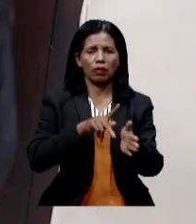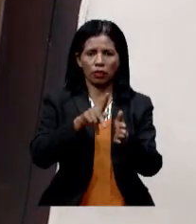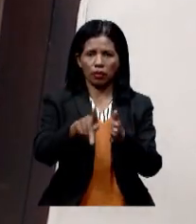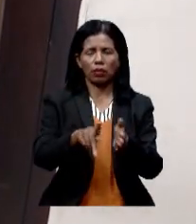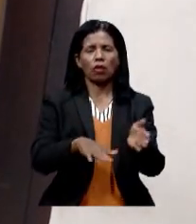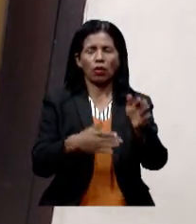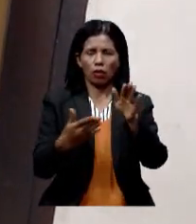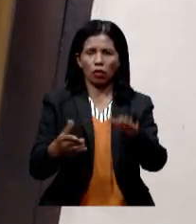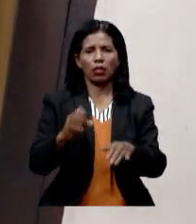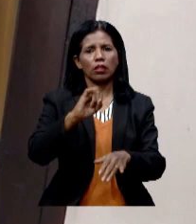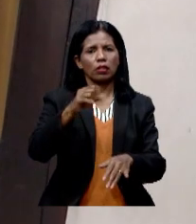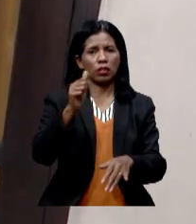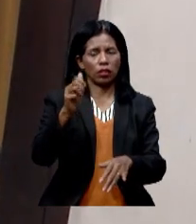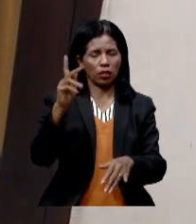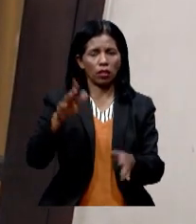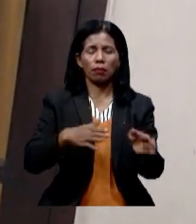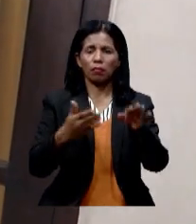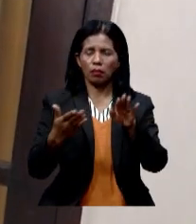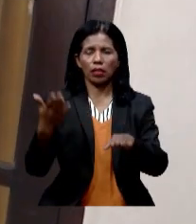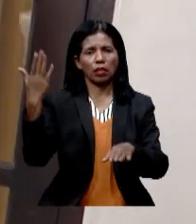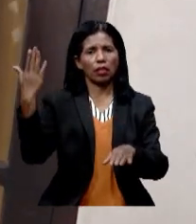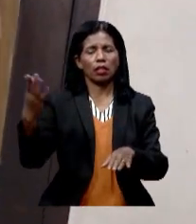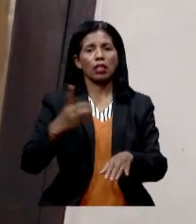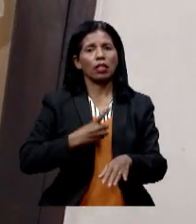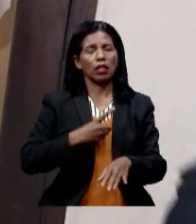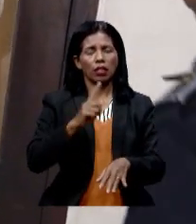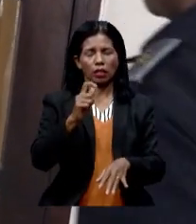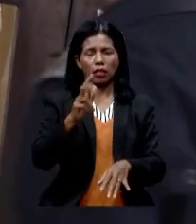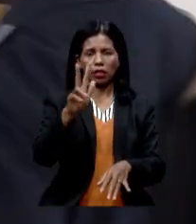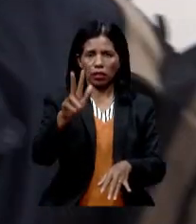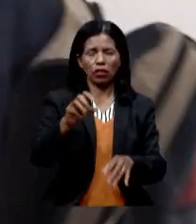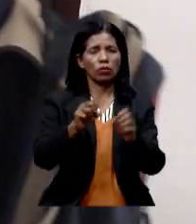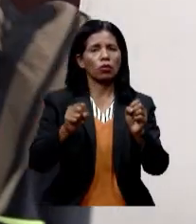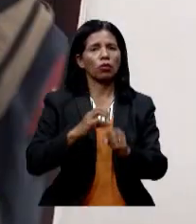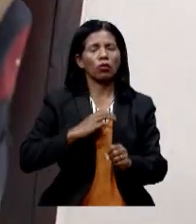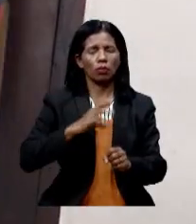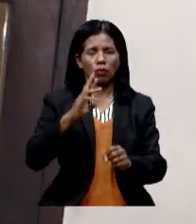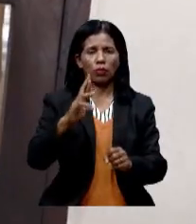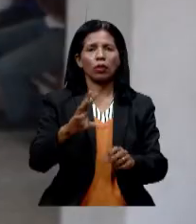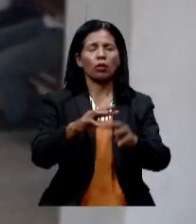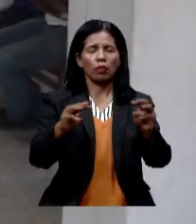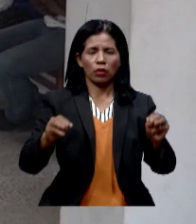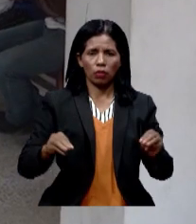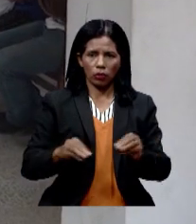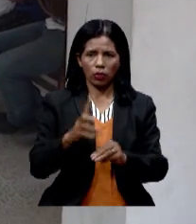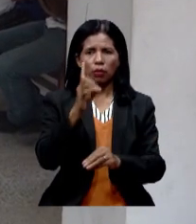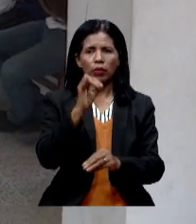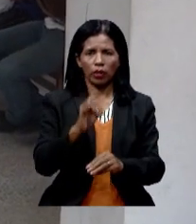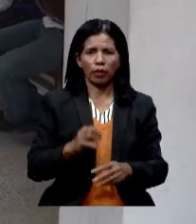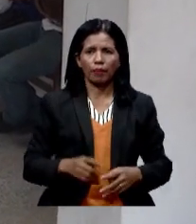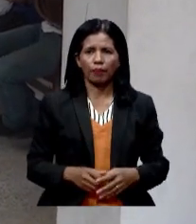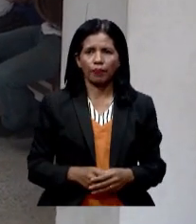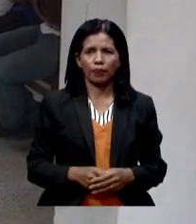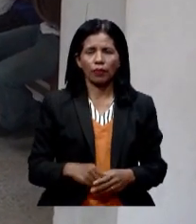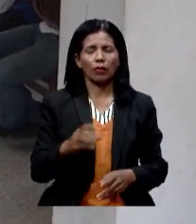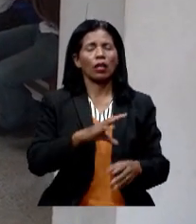Isaac Sinaraia da Costa Nevida e a área de Mloi Delta 3, Sugu Comoro, posto administrativo Dom Aleixo, município de Ili.